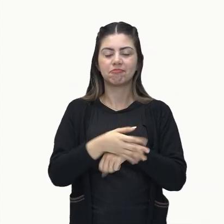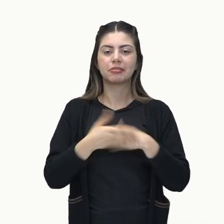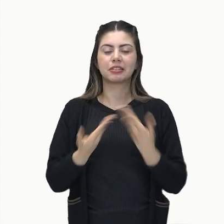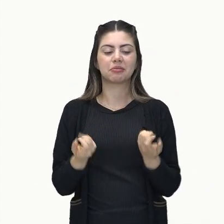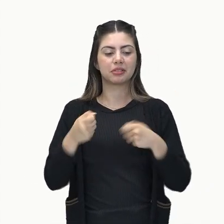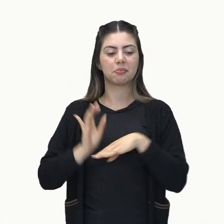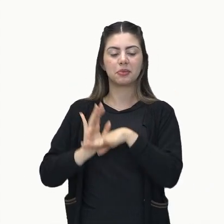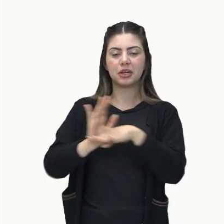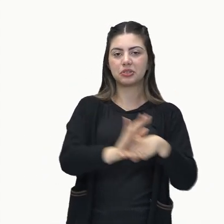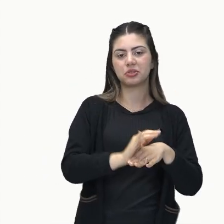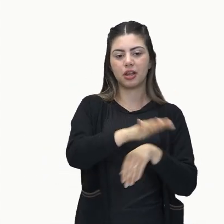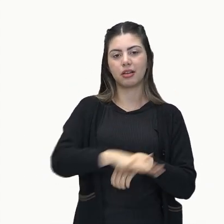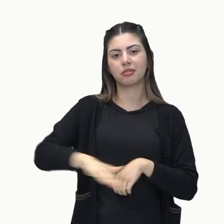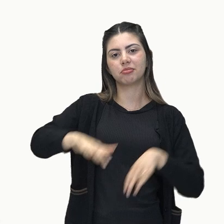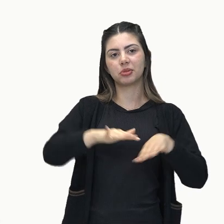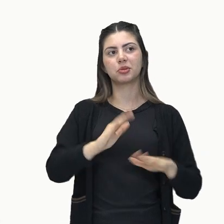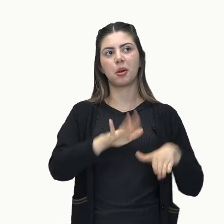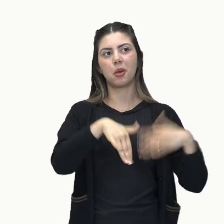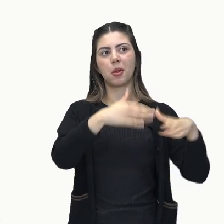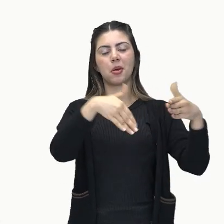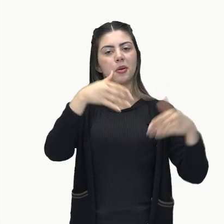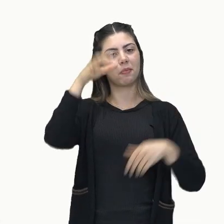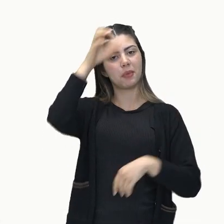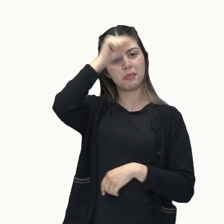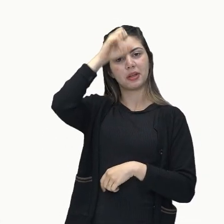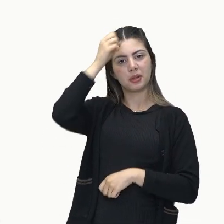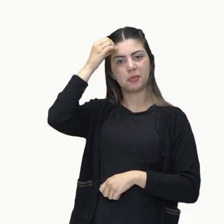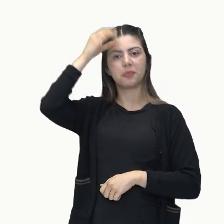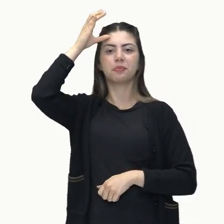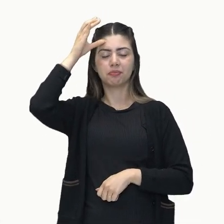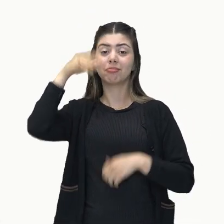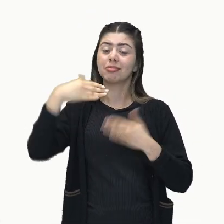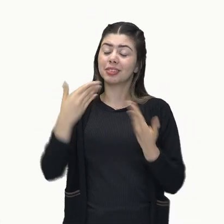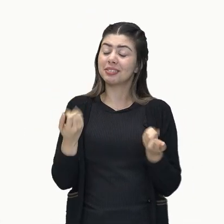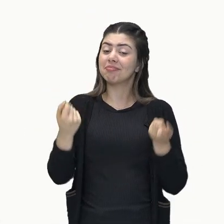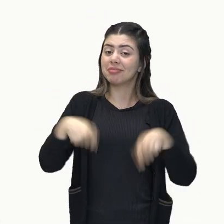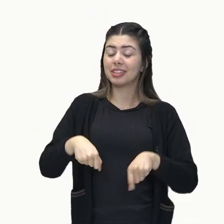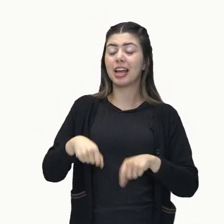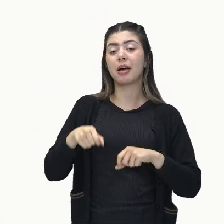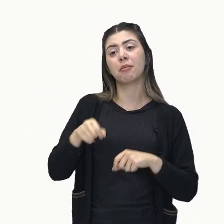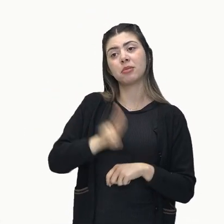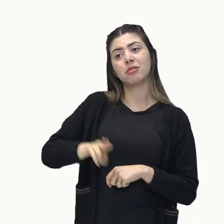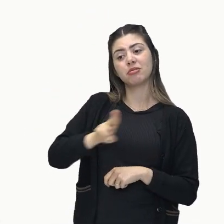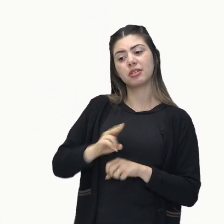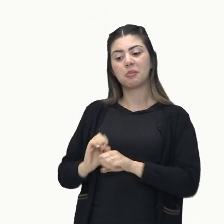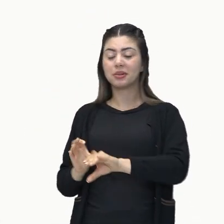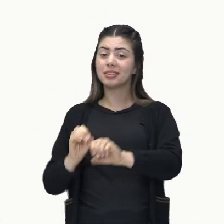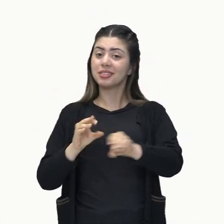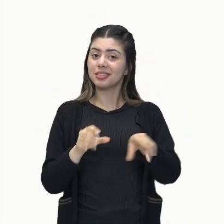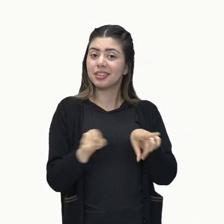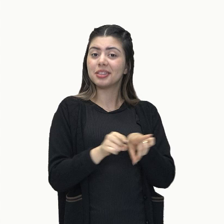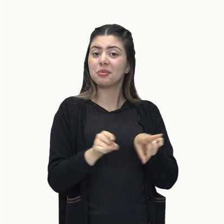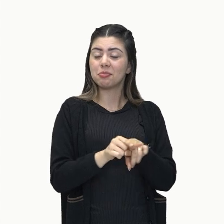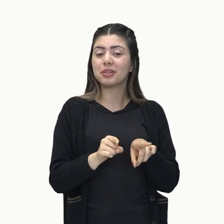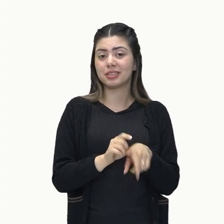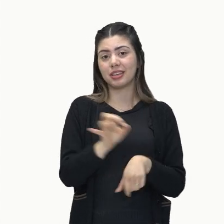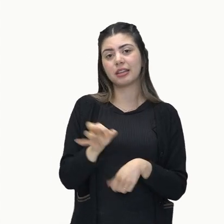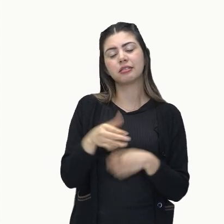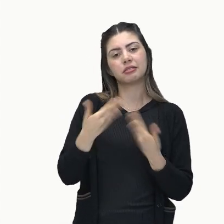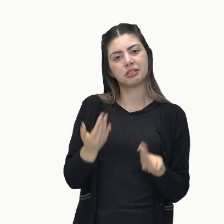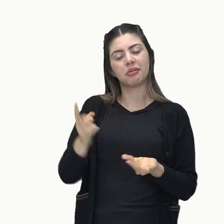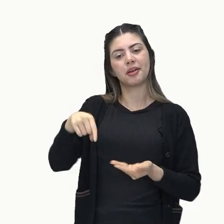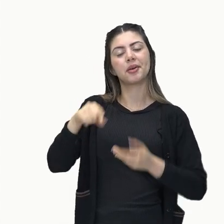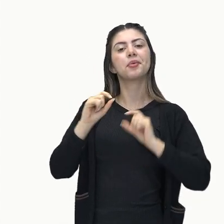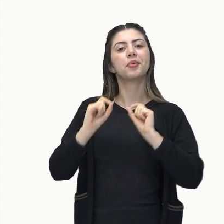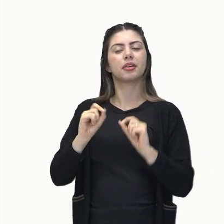de aprendizagem. Então sim, um podcast ele pode servir para que você ensine e para que você aprenda também, né, esse processo